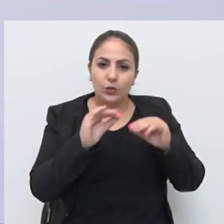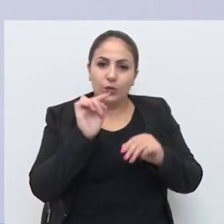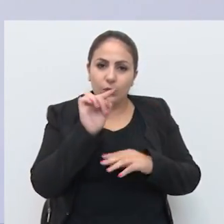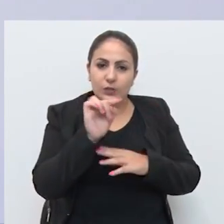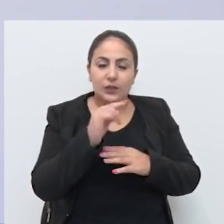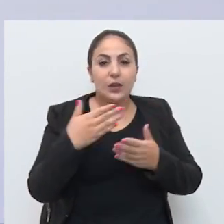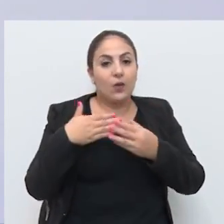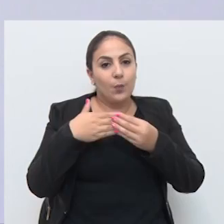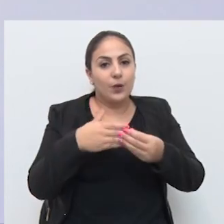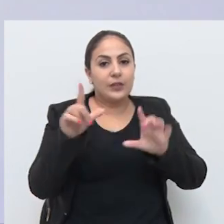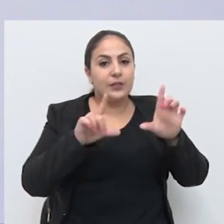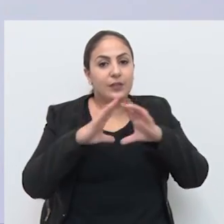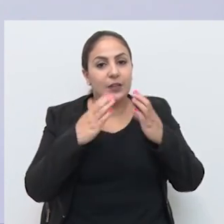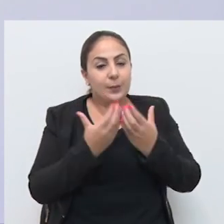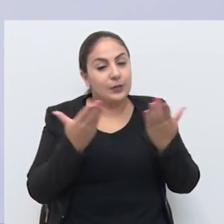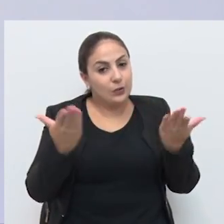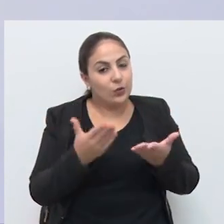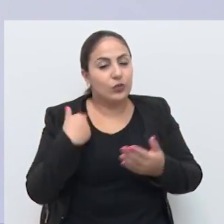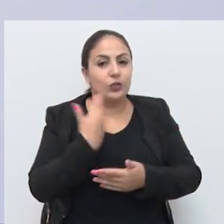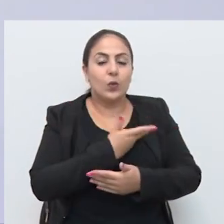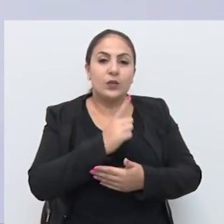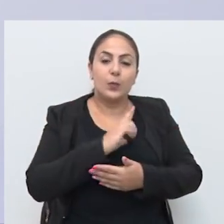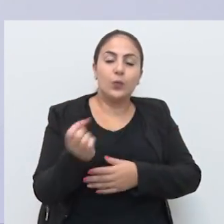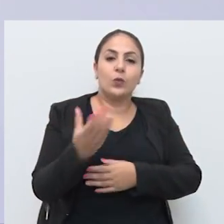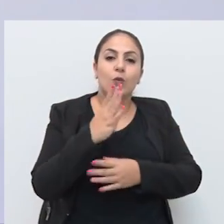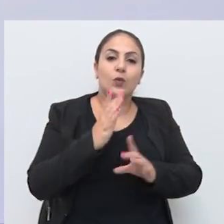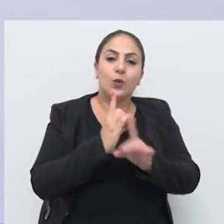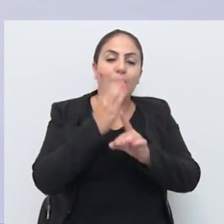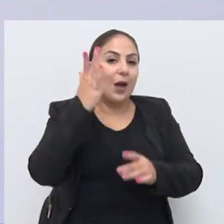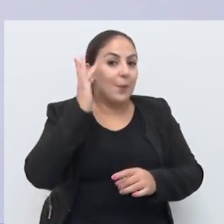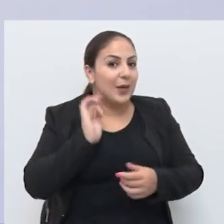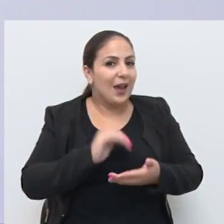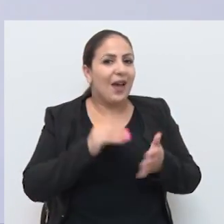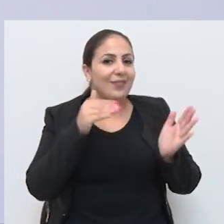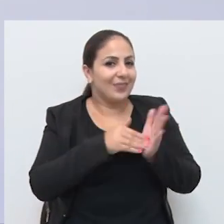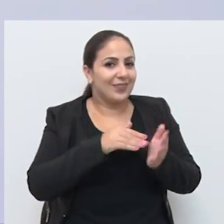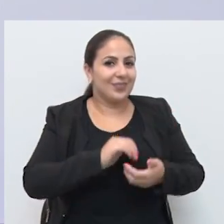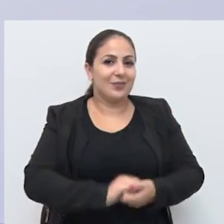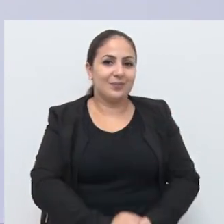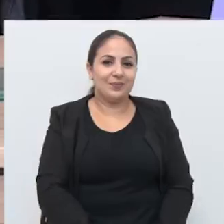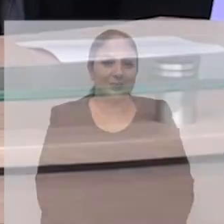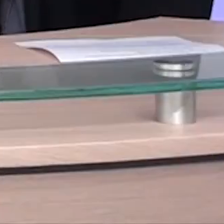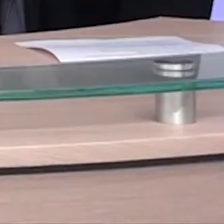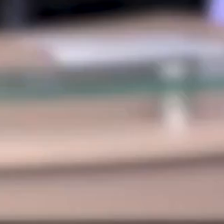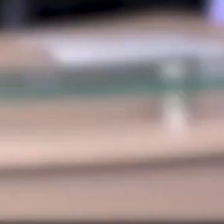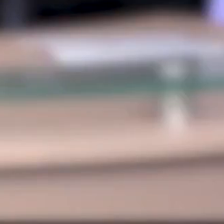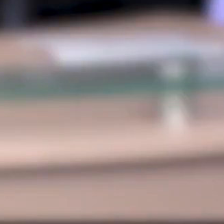você que acompanhou o Jornal da Câmara de hoje. Nós temos um novo encontro amanhã. Até lá!